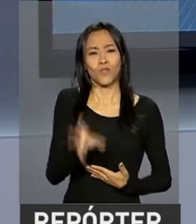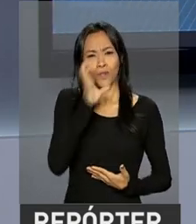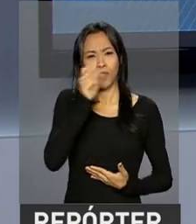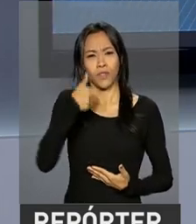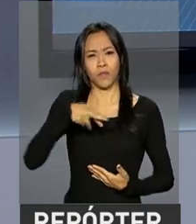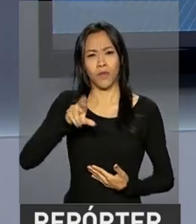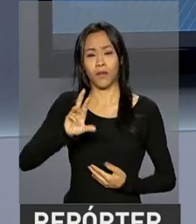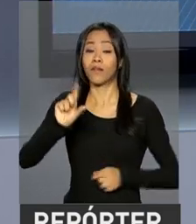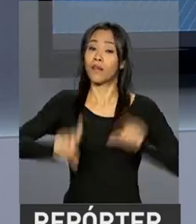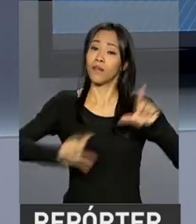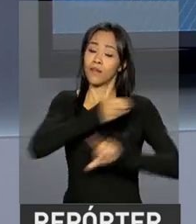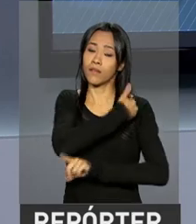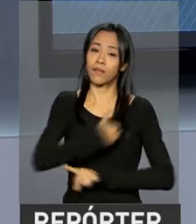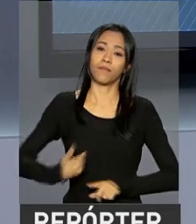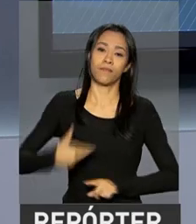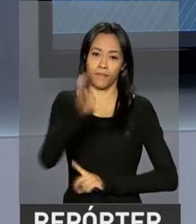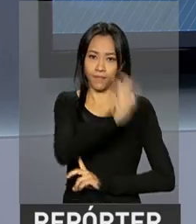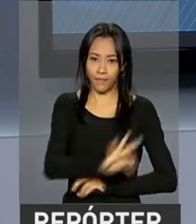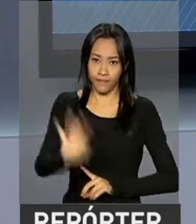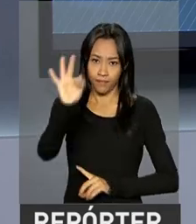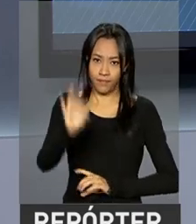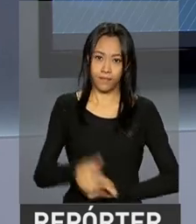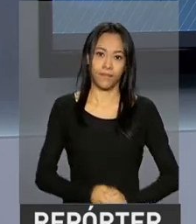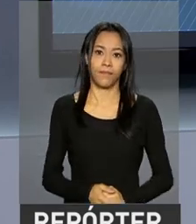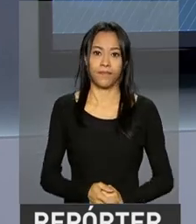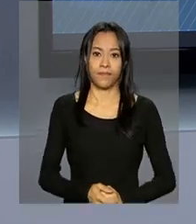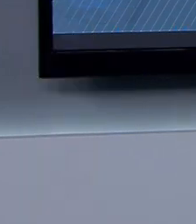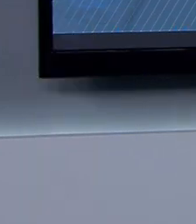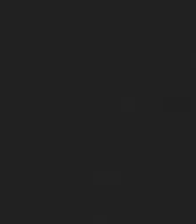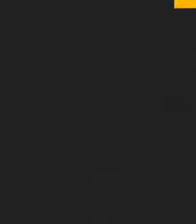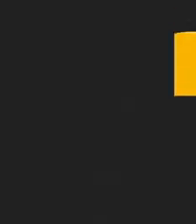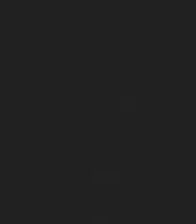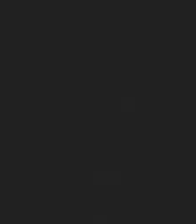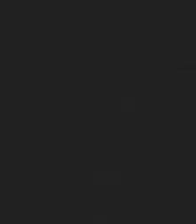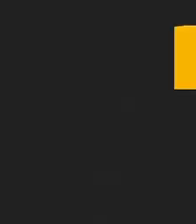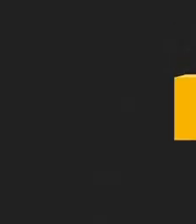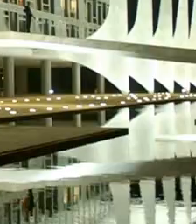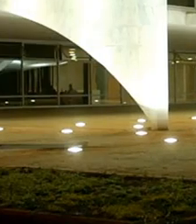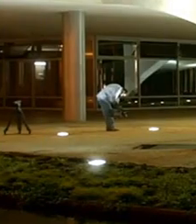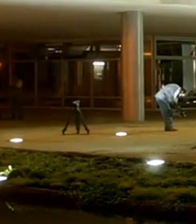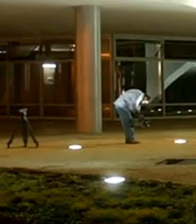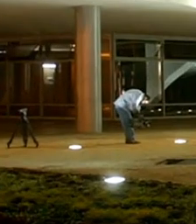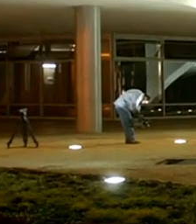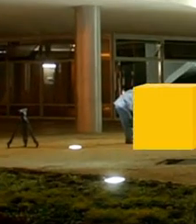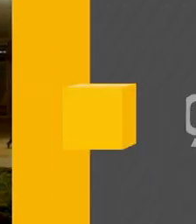Continue com a gente aqui na NBR, a TV do Governo Federal.